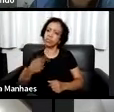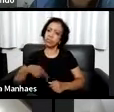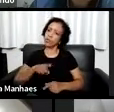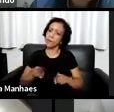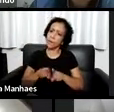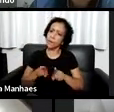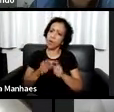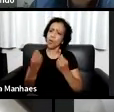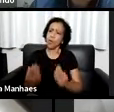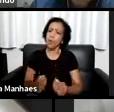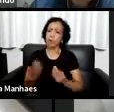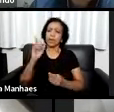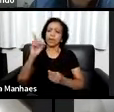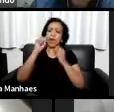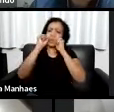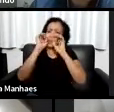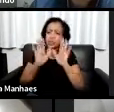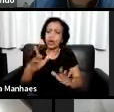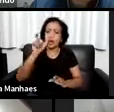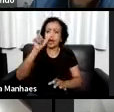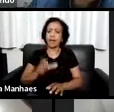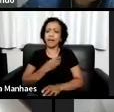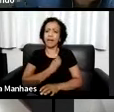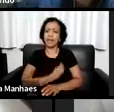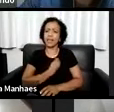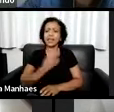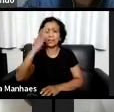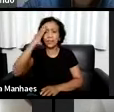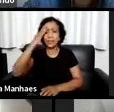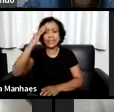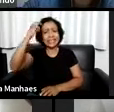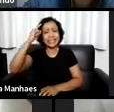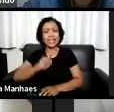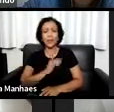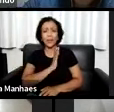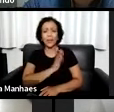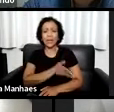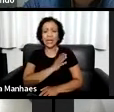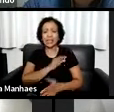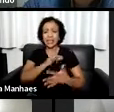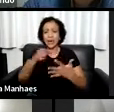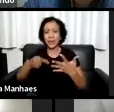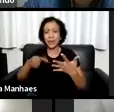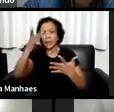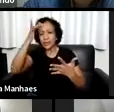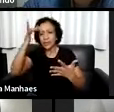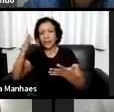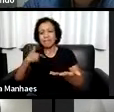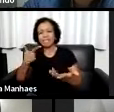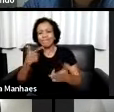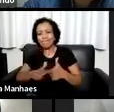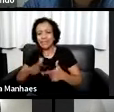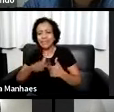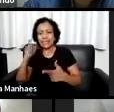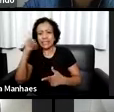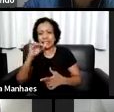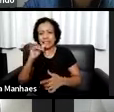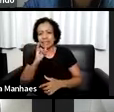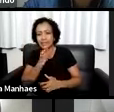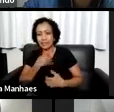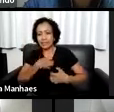Jesus. Deus sabe o que passa no coração de cada um deles. E a mensagem que eu